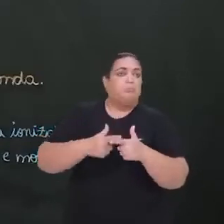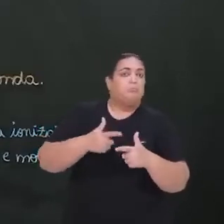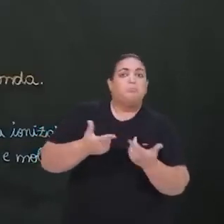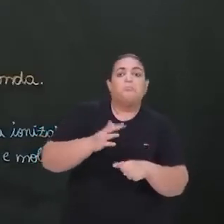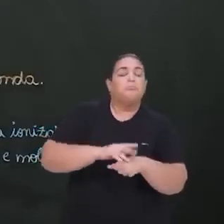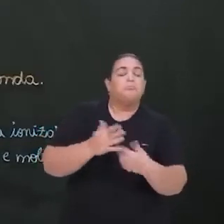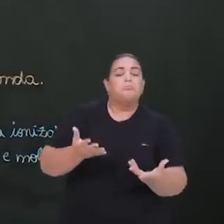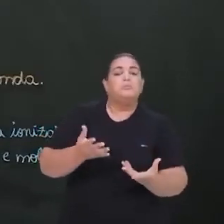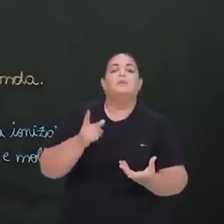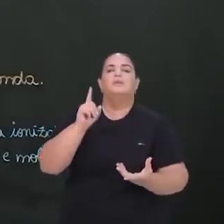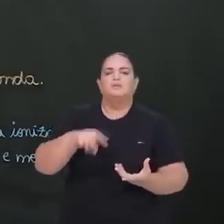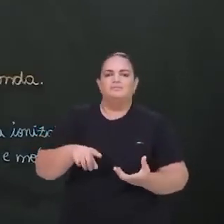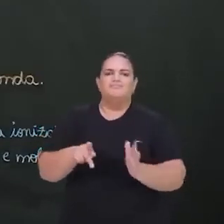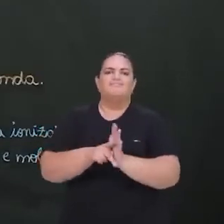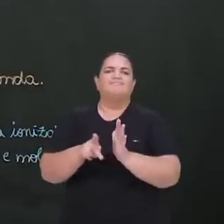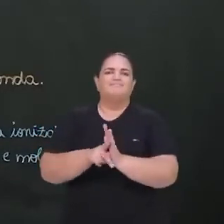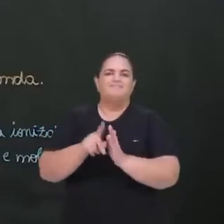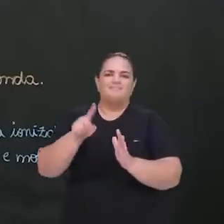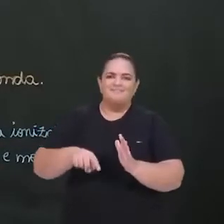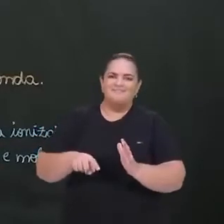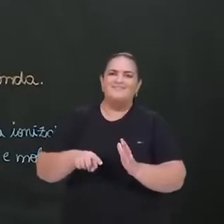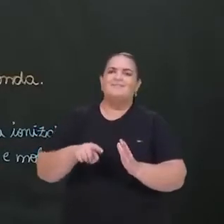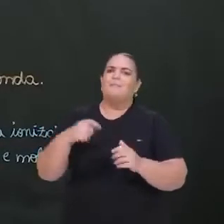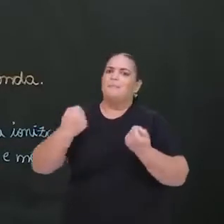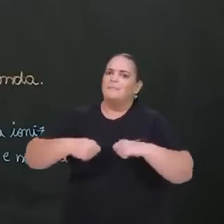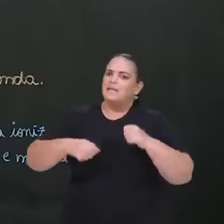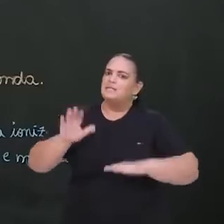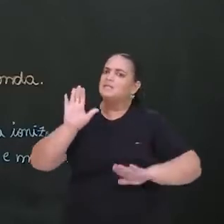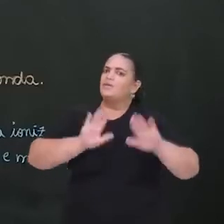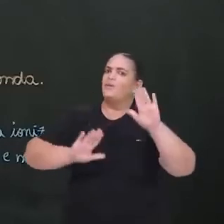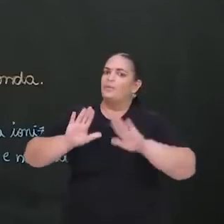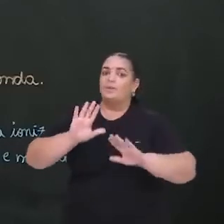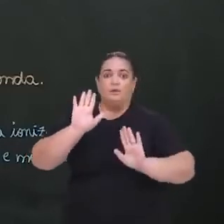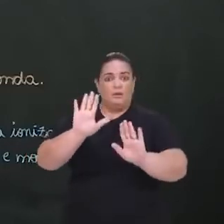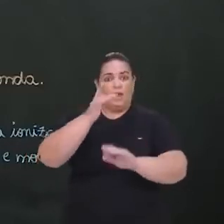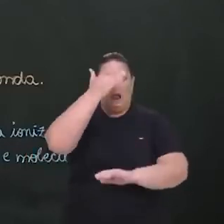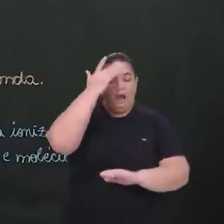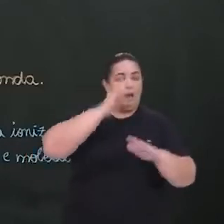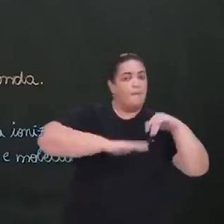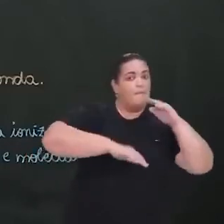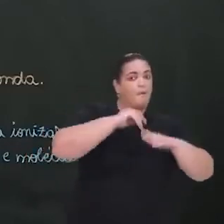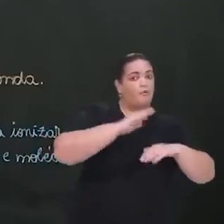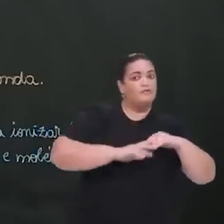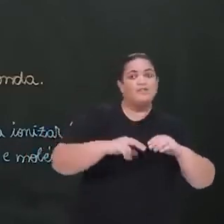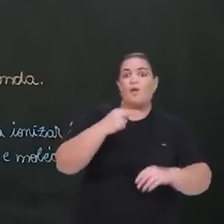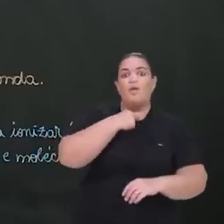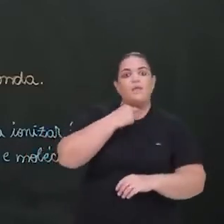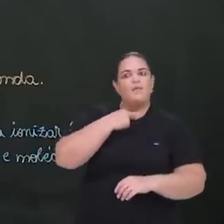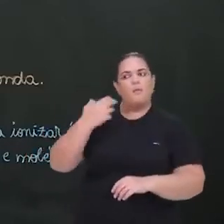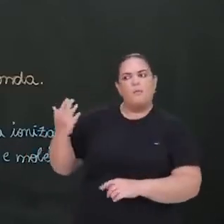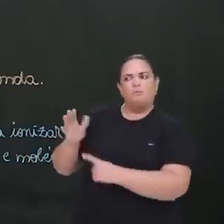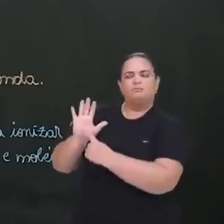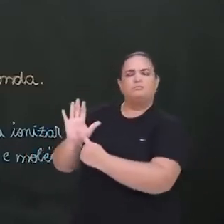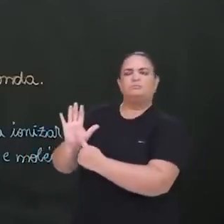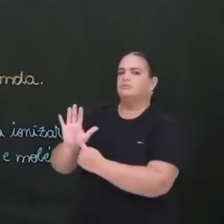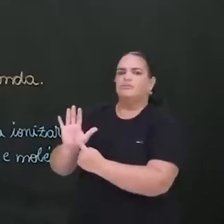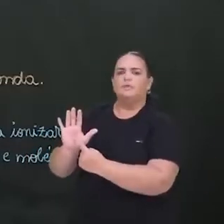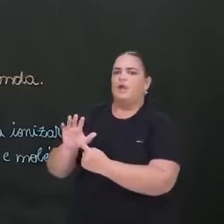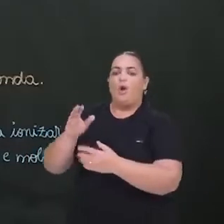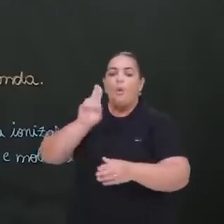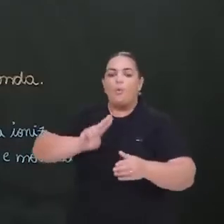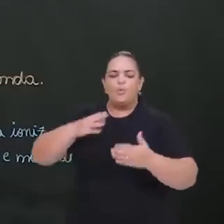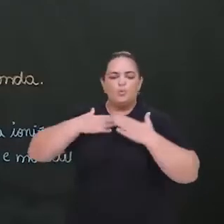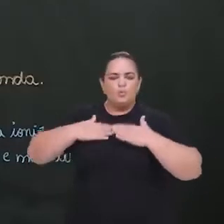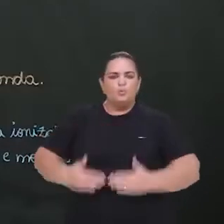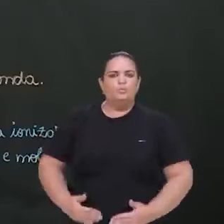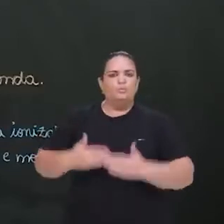raio-x. É uma radiação, então tem que ter muito cuidado. O profissional que trabalha com isso não pode se expor, tem que ter todo um cuidado, porque é